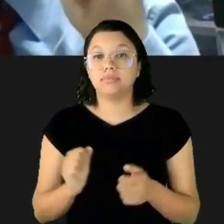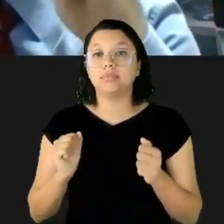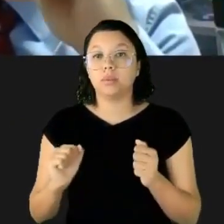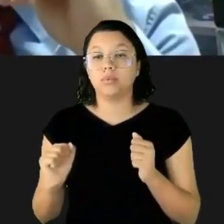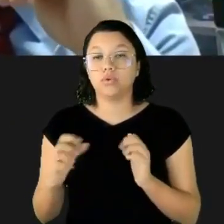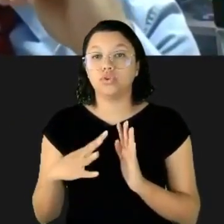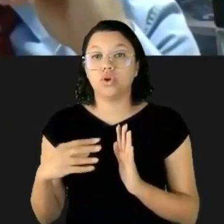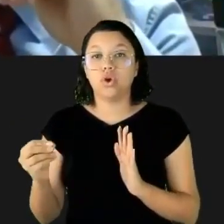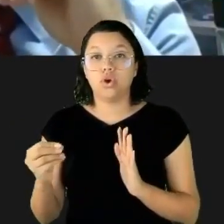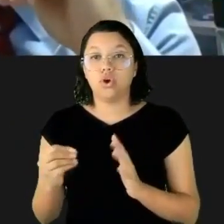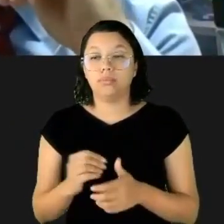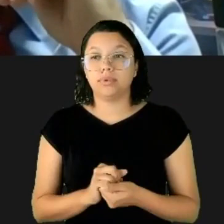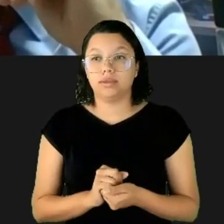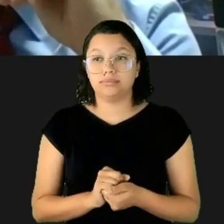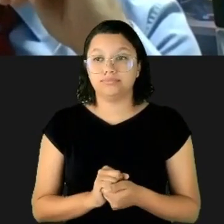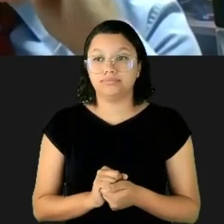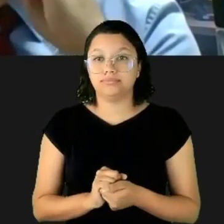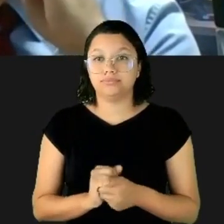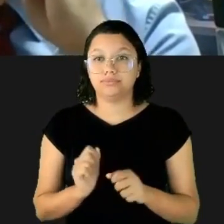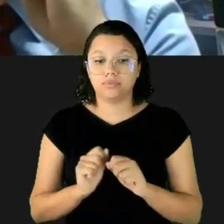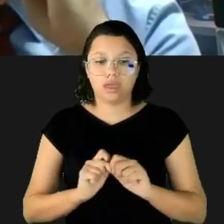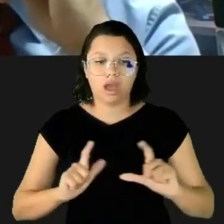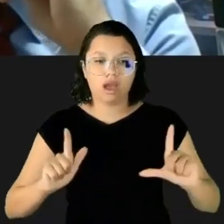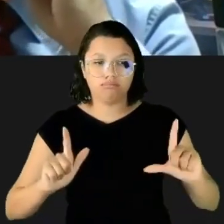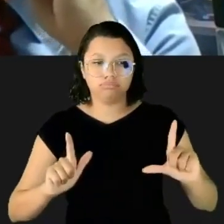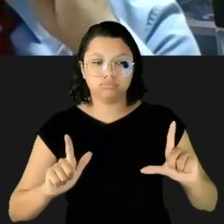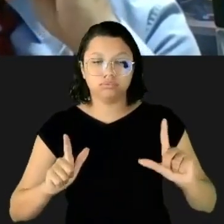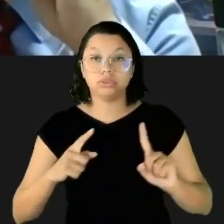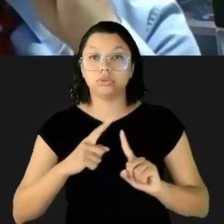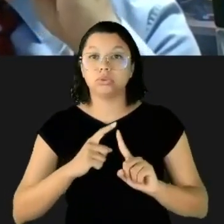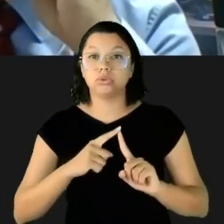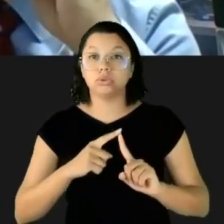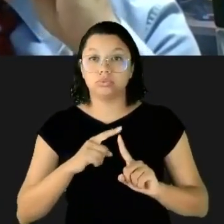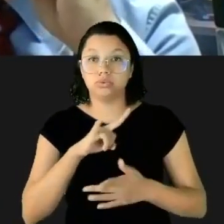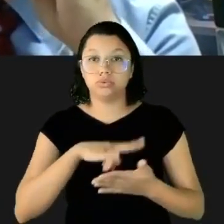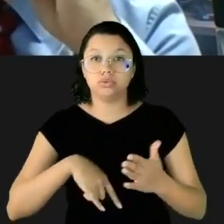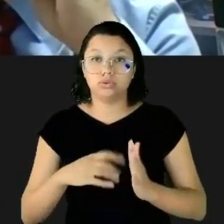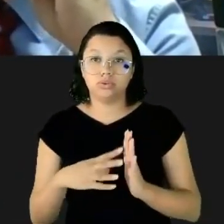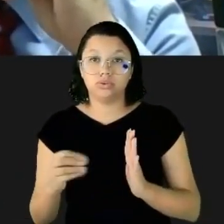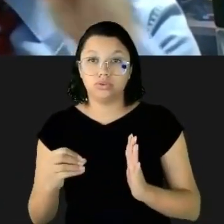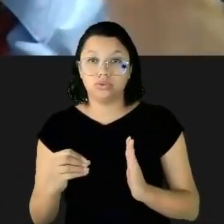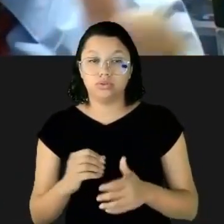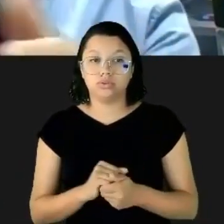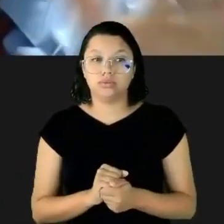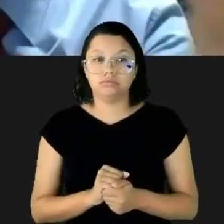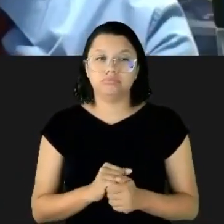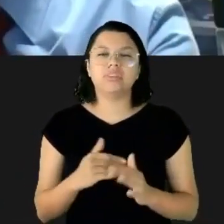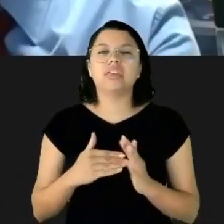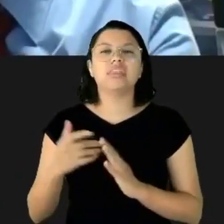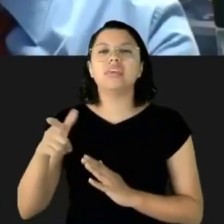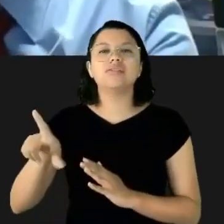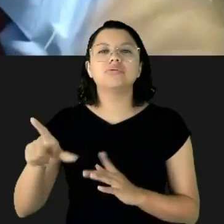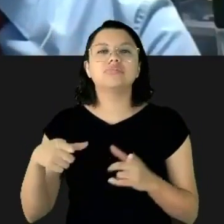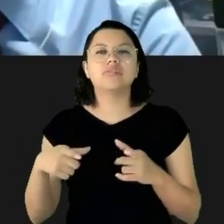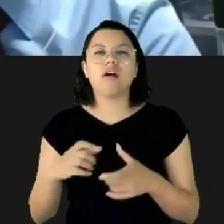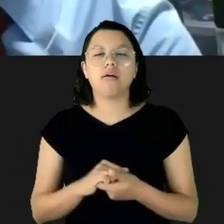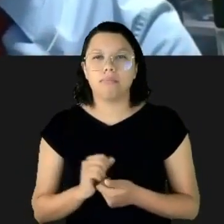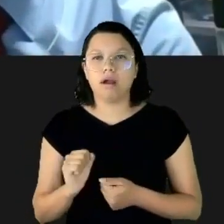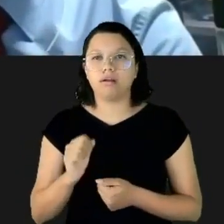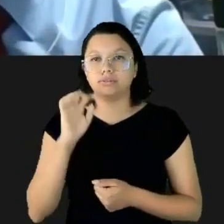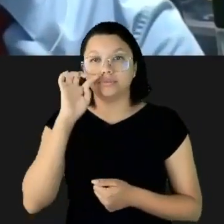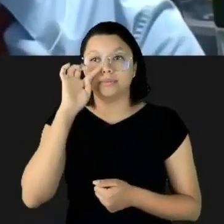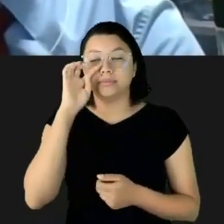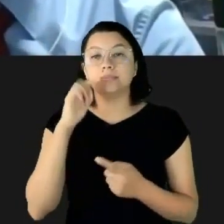você pode copiar você abre um modelo aqui e pode copiar até de outra unidade